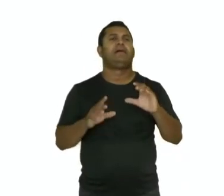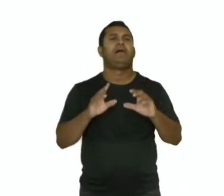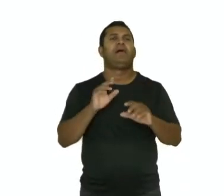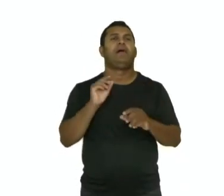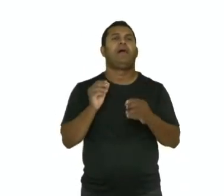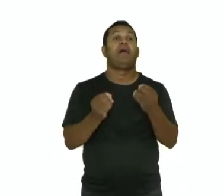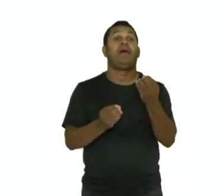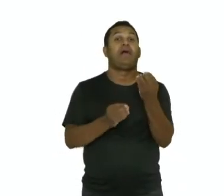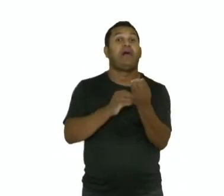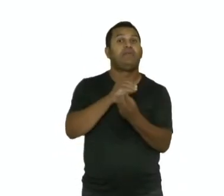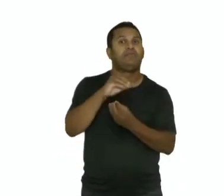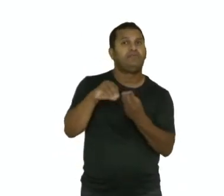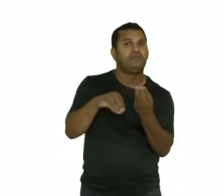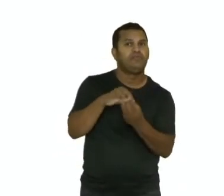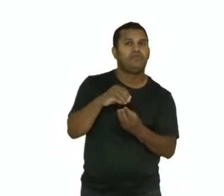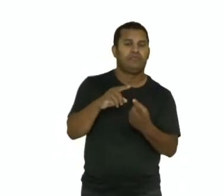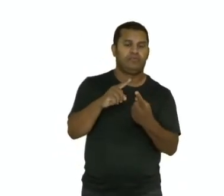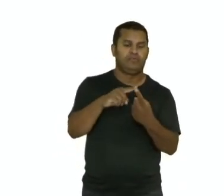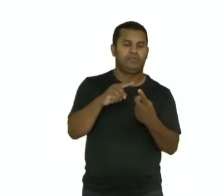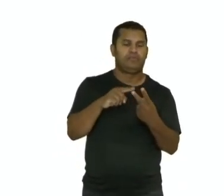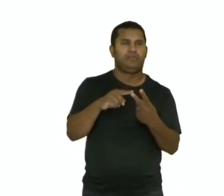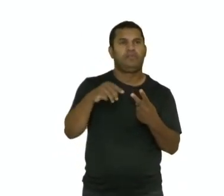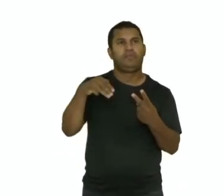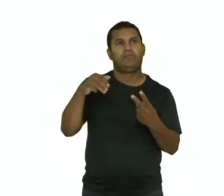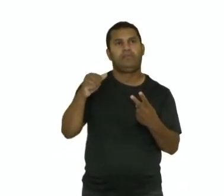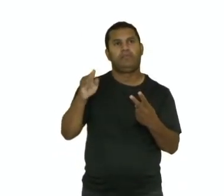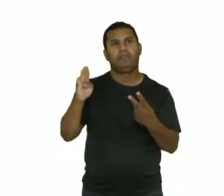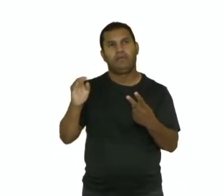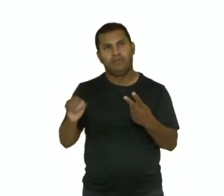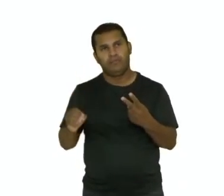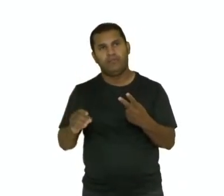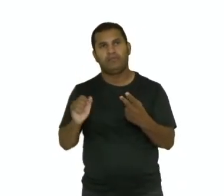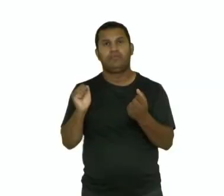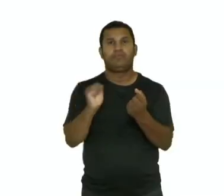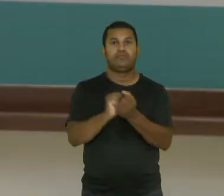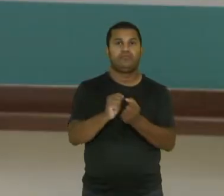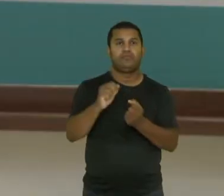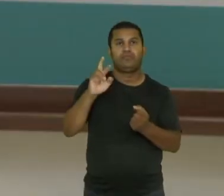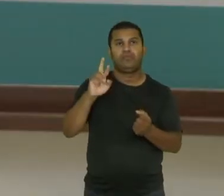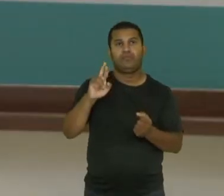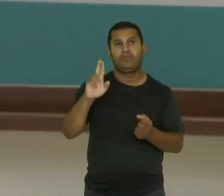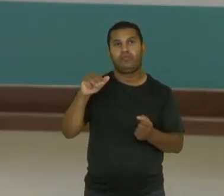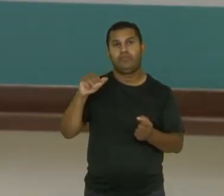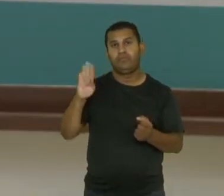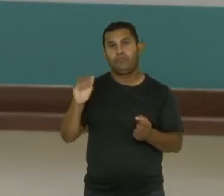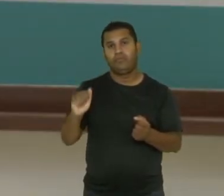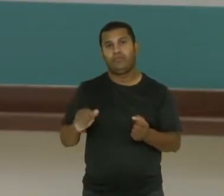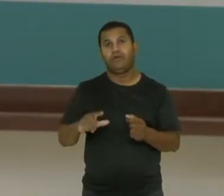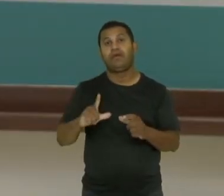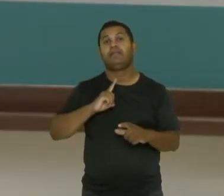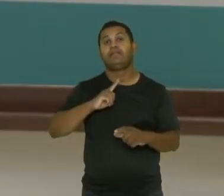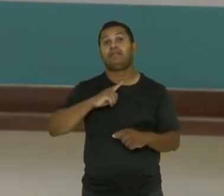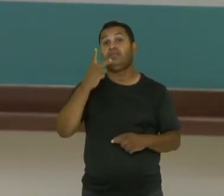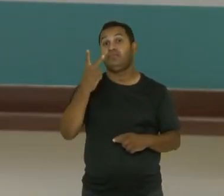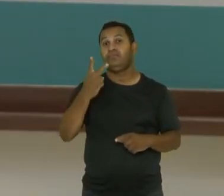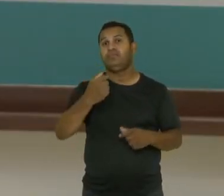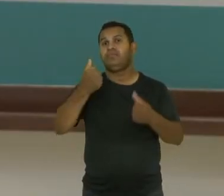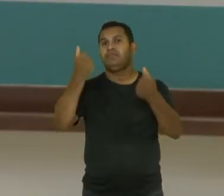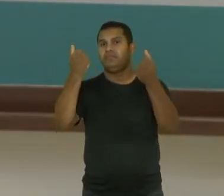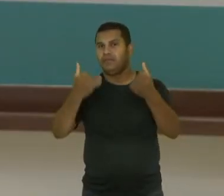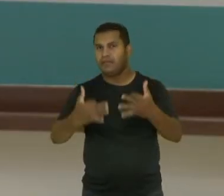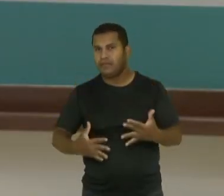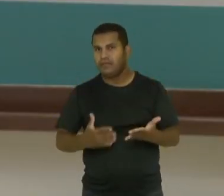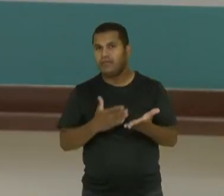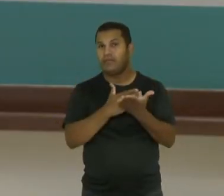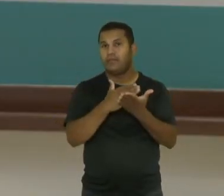rumba. Existem 2 possíveis explicações para o seu nome. Quais são essas explicações? Eu vou dar um tempinho para vocês e daqui a